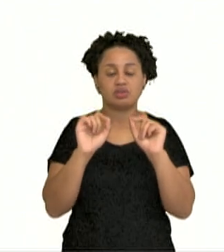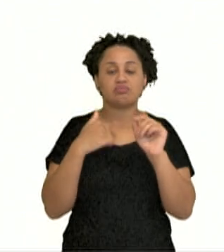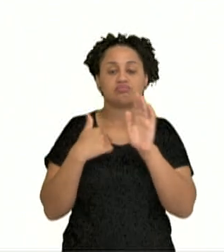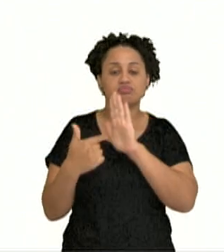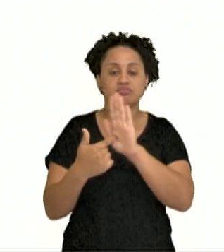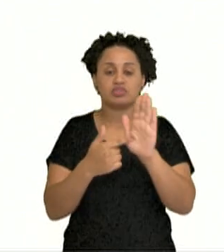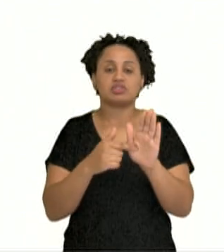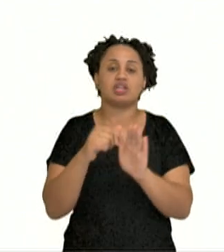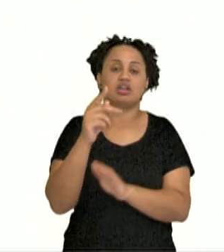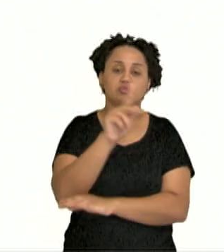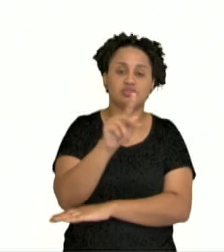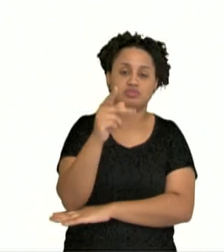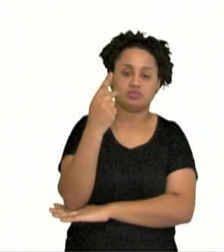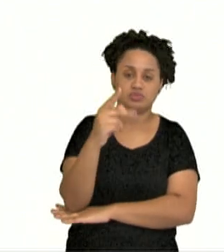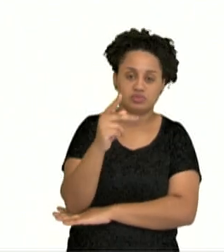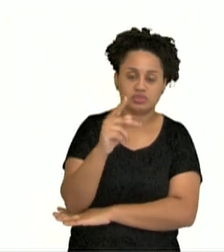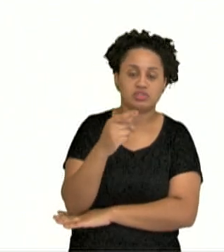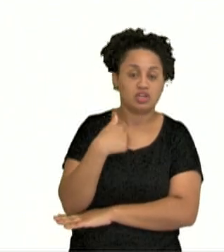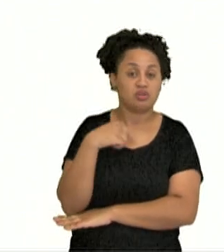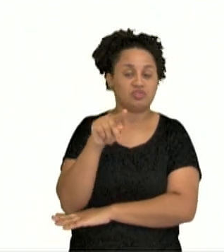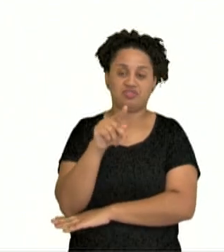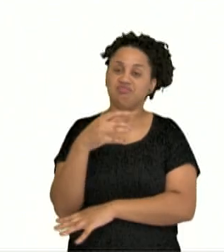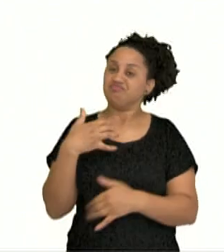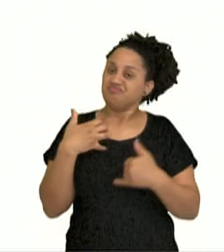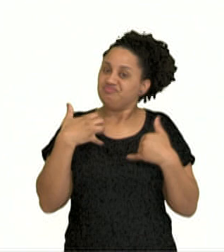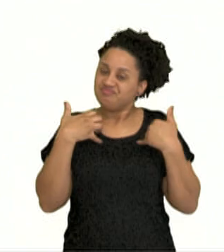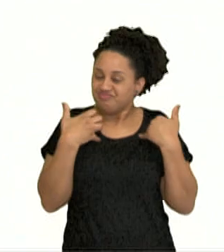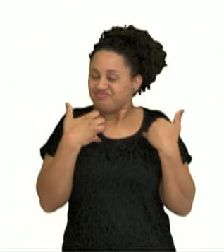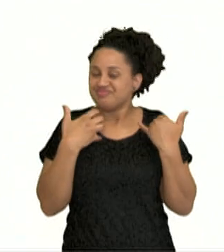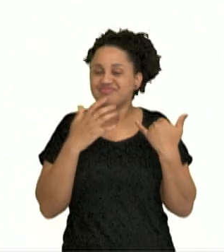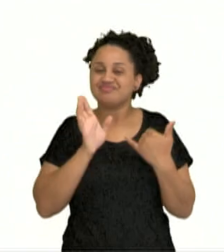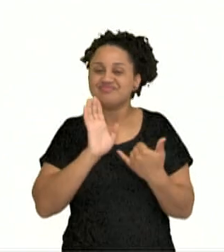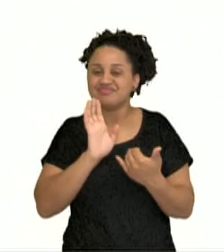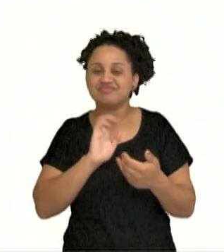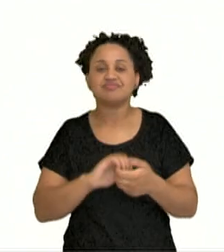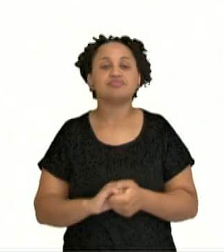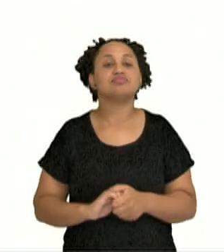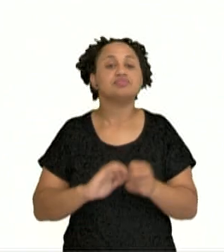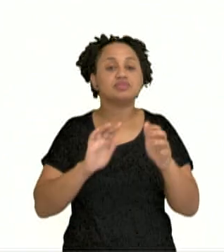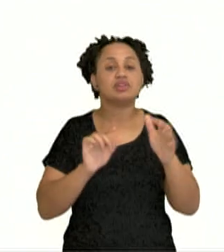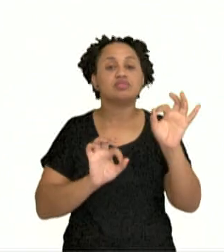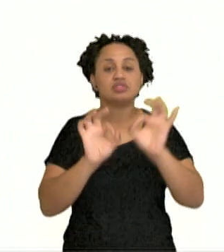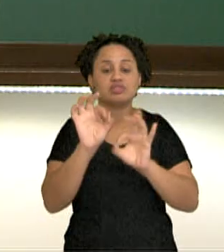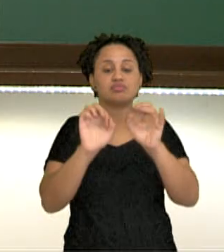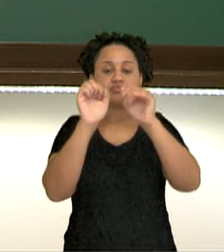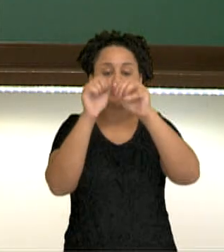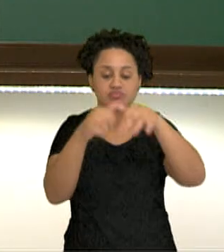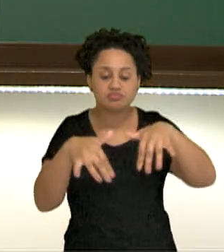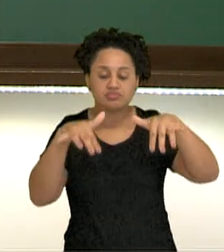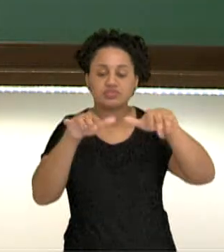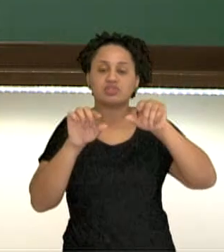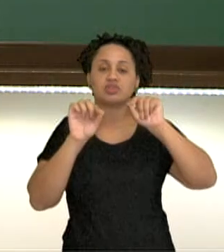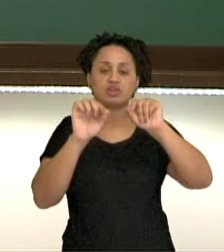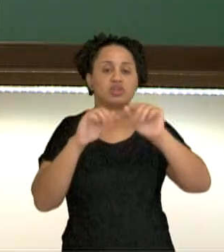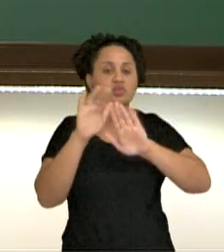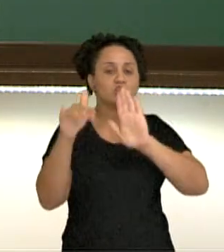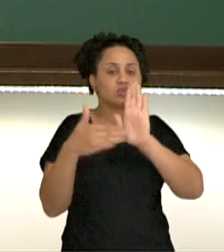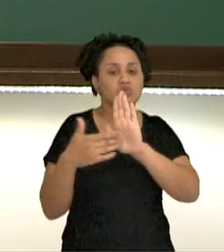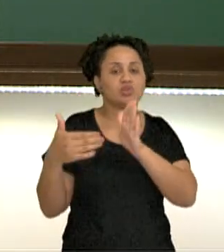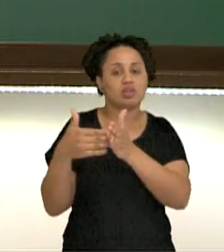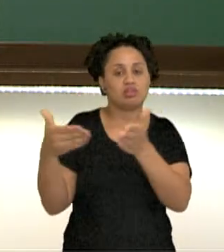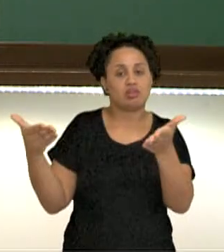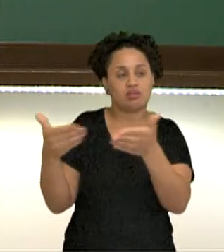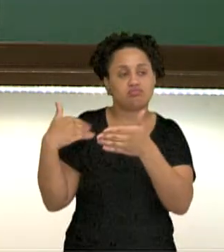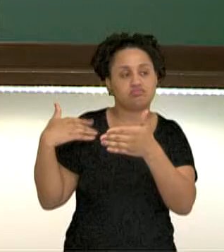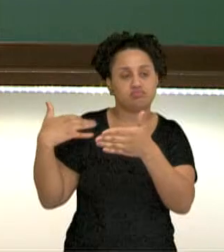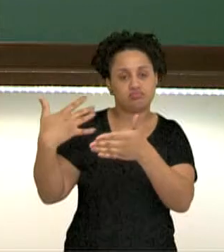mostrarem para o seu professor, né? O professor vai ficar super orgulhoso. Então, montar aí um mapa conceitual de tudo que a gente já viu até